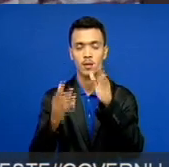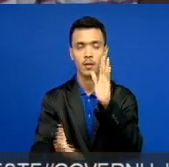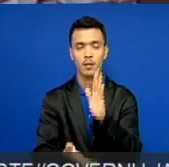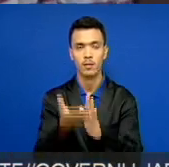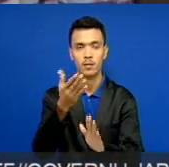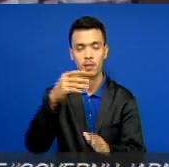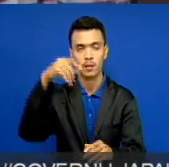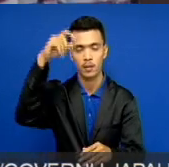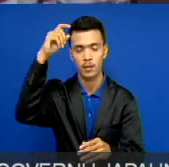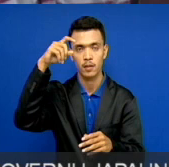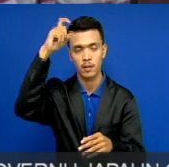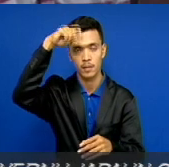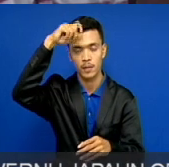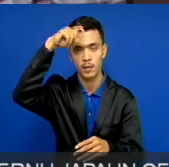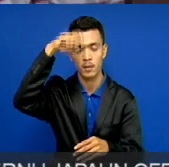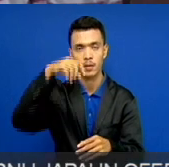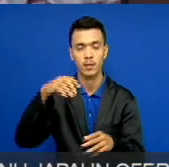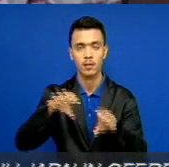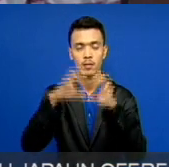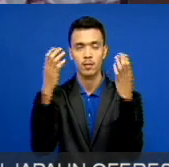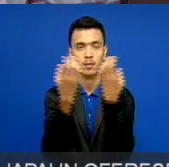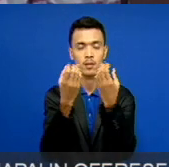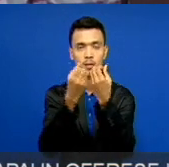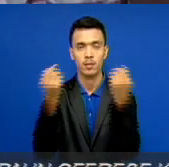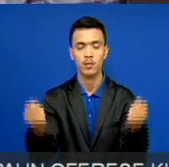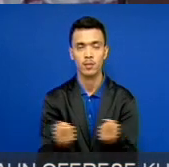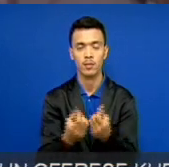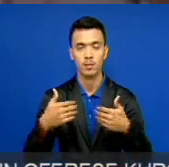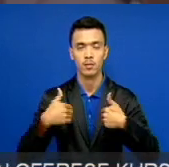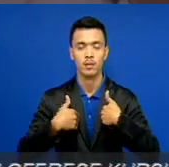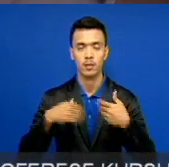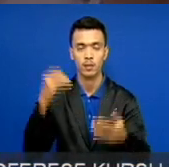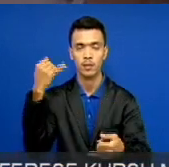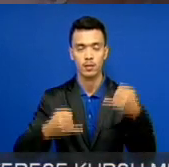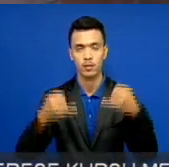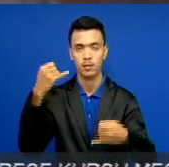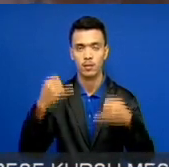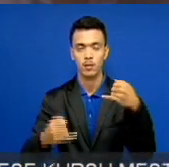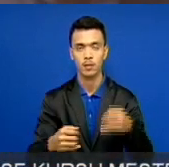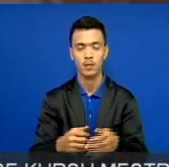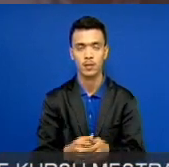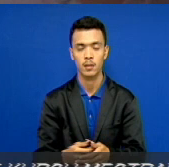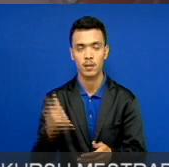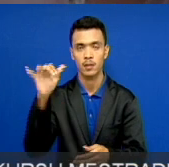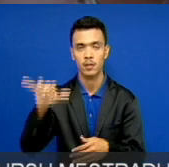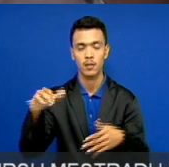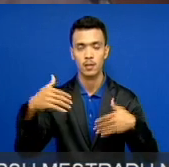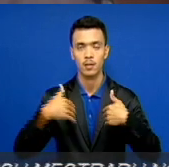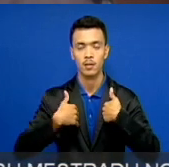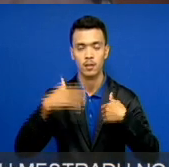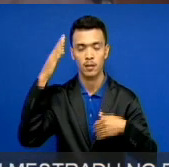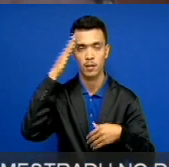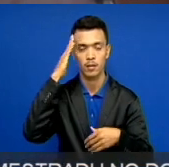e conhecimento Conselho Suco Sirnian e a área justiça formal. Matéria que basira pelo menos será ia conhecimento